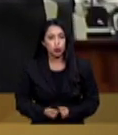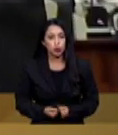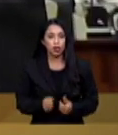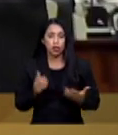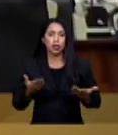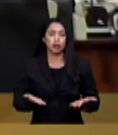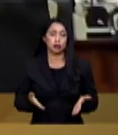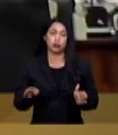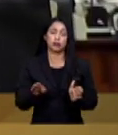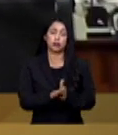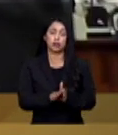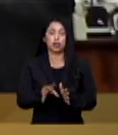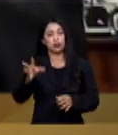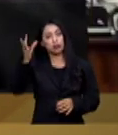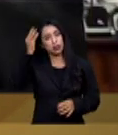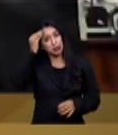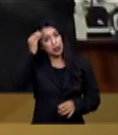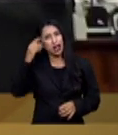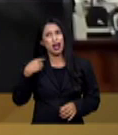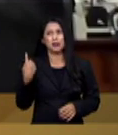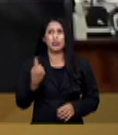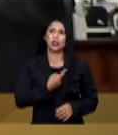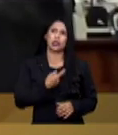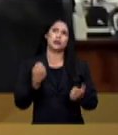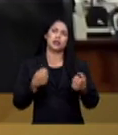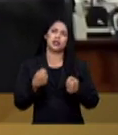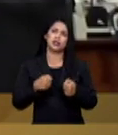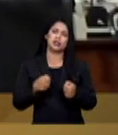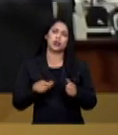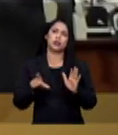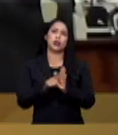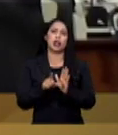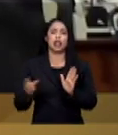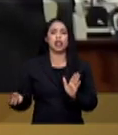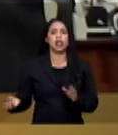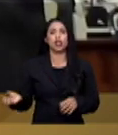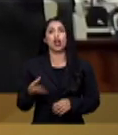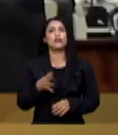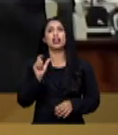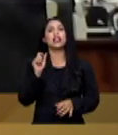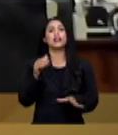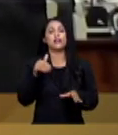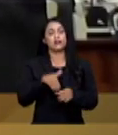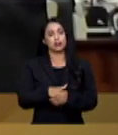se chega à conclusão, mas nós precisamos de uma nova lei. E quem vai votá-la?